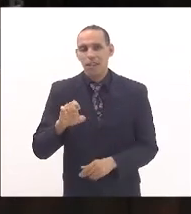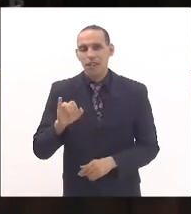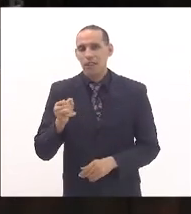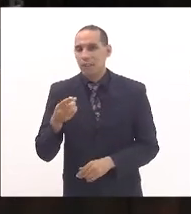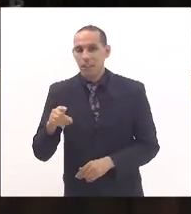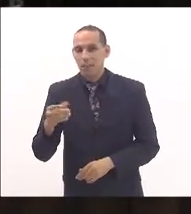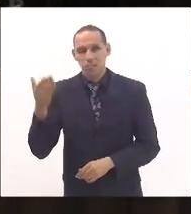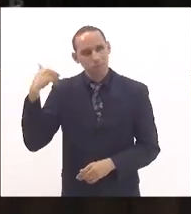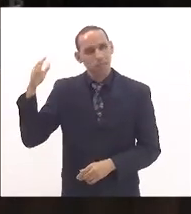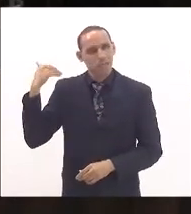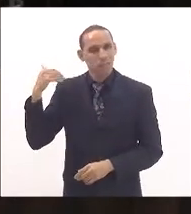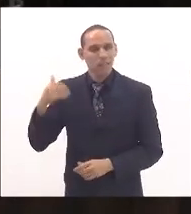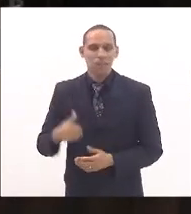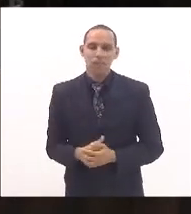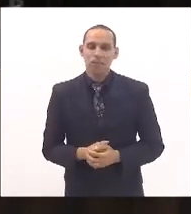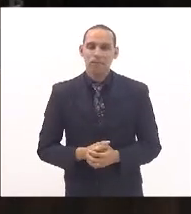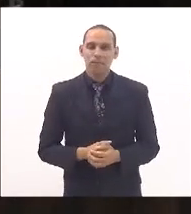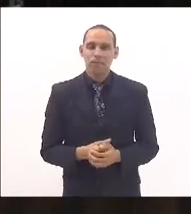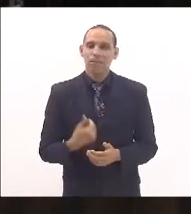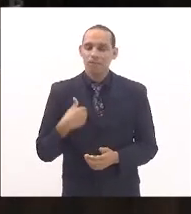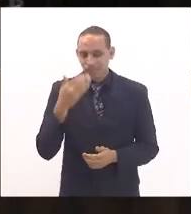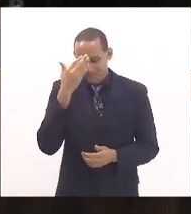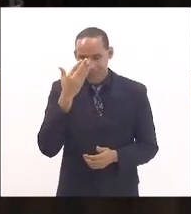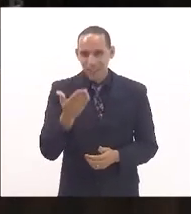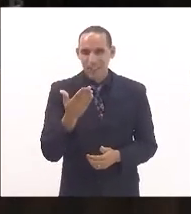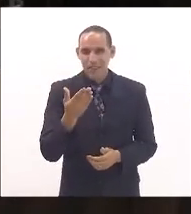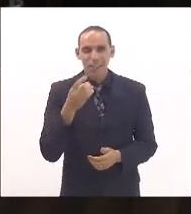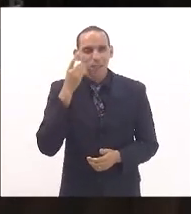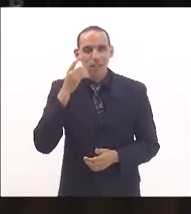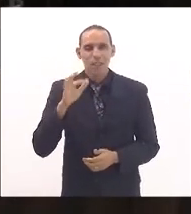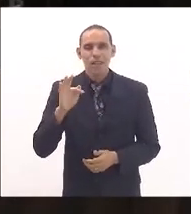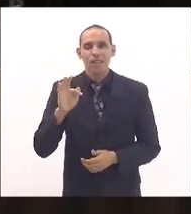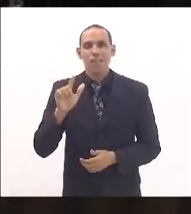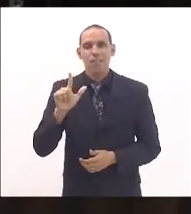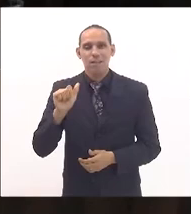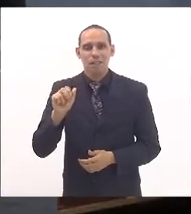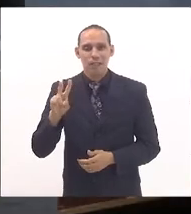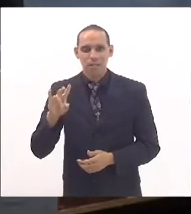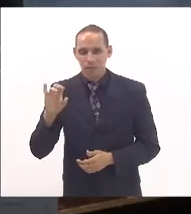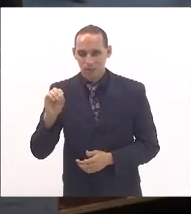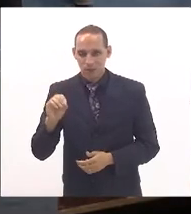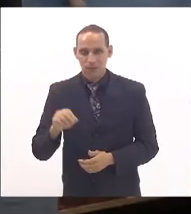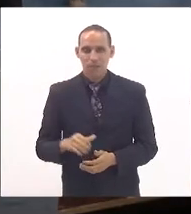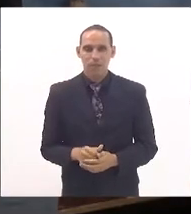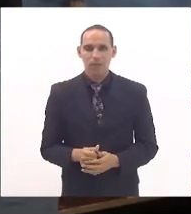Então, eu agradeço. Deputado Flávio.